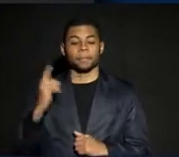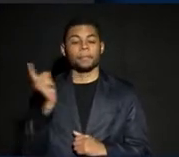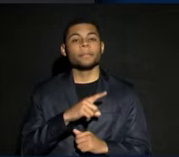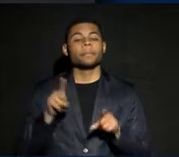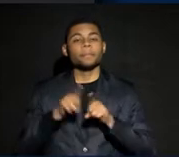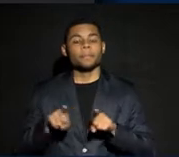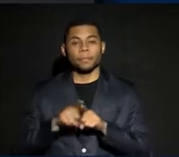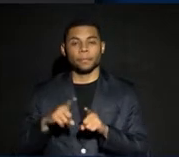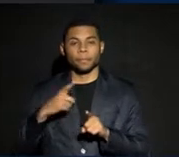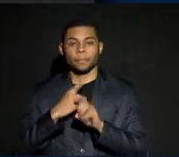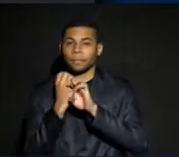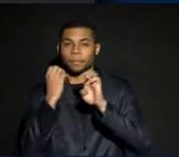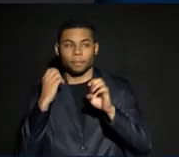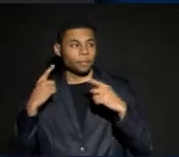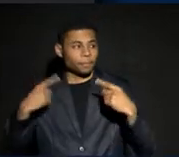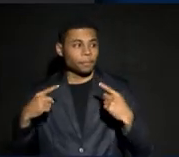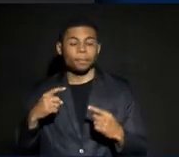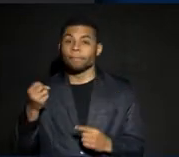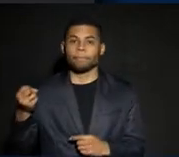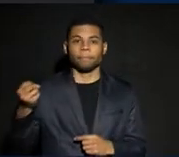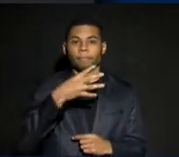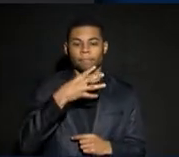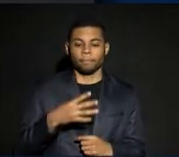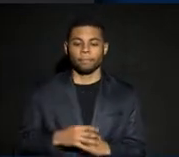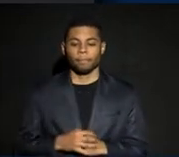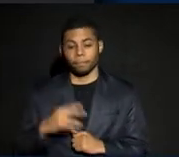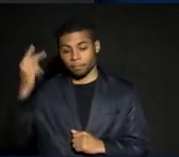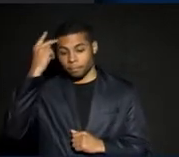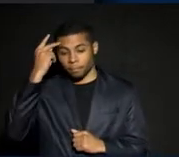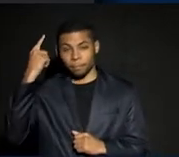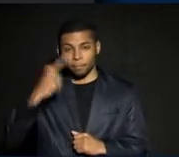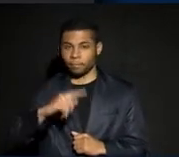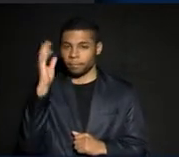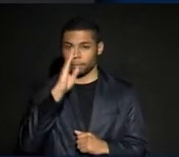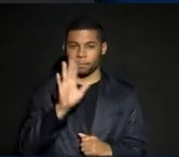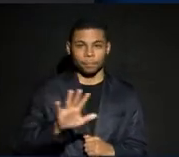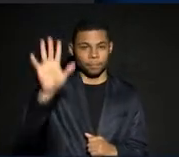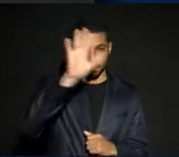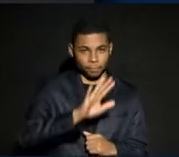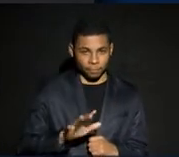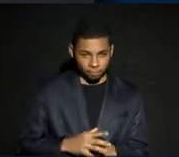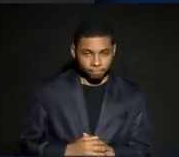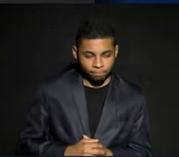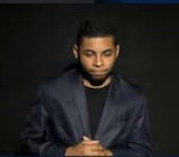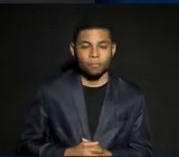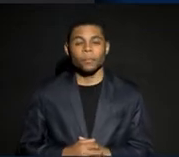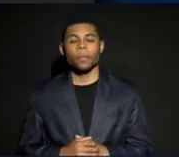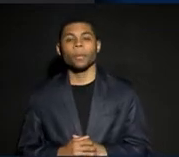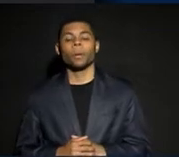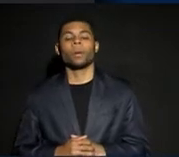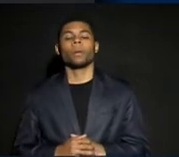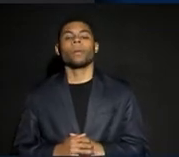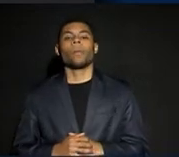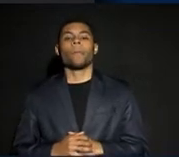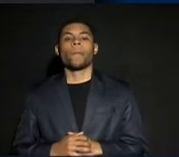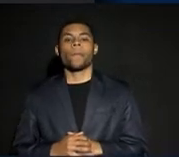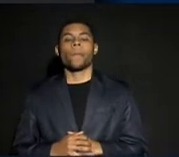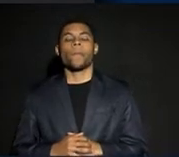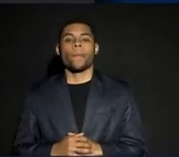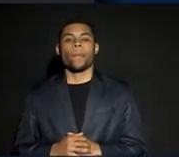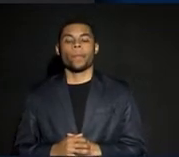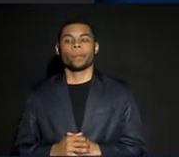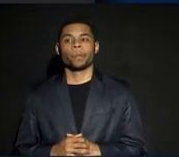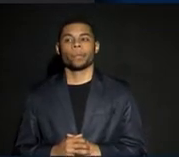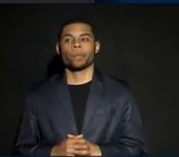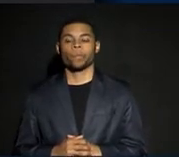de engenharia política inédito em São Paulo e no Brasil, né? Eu tenho muita